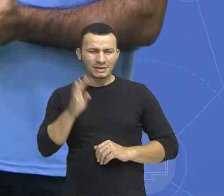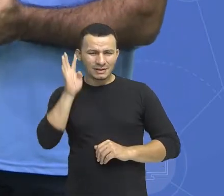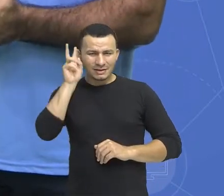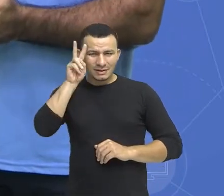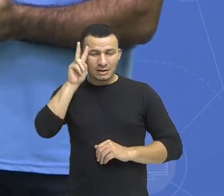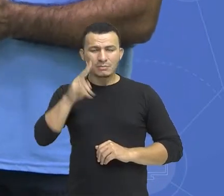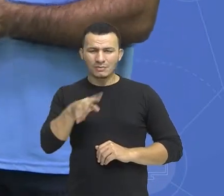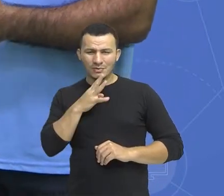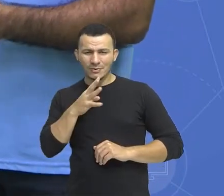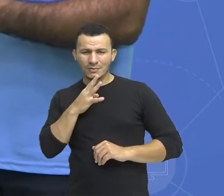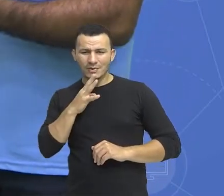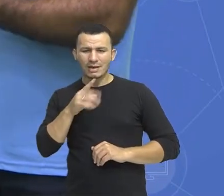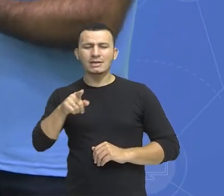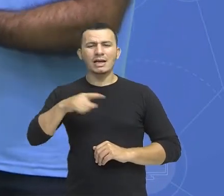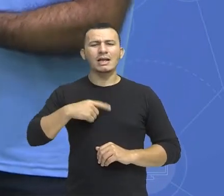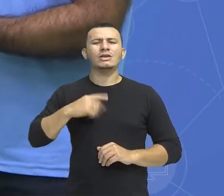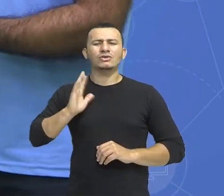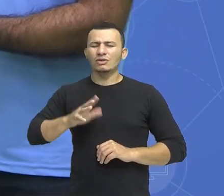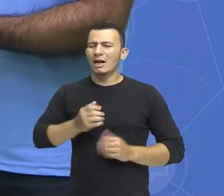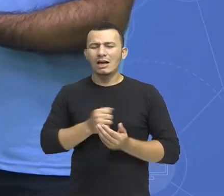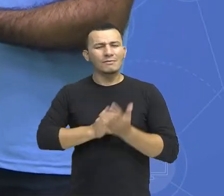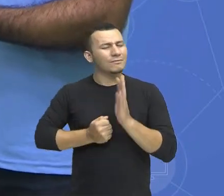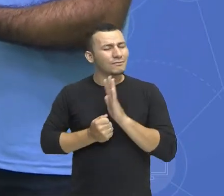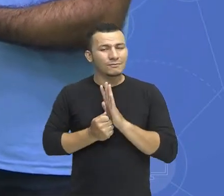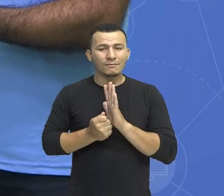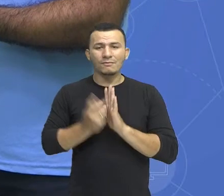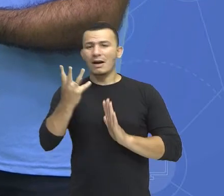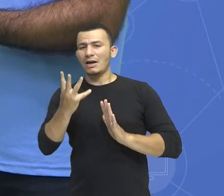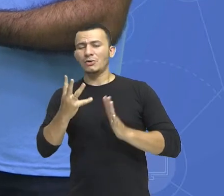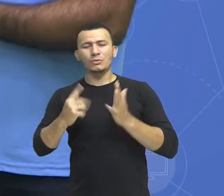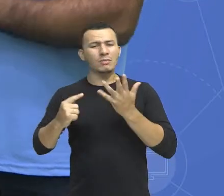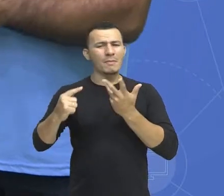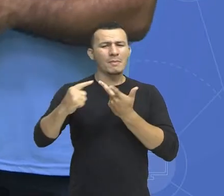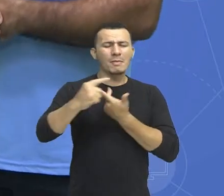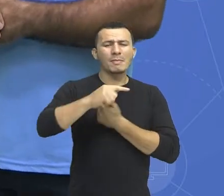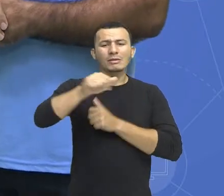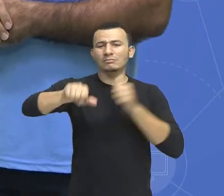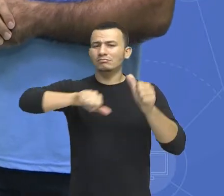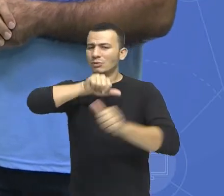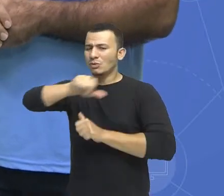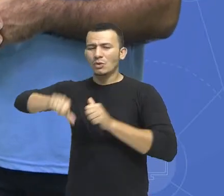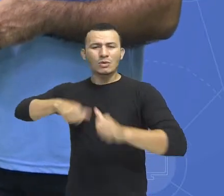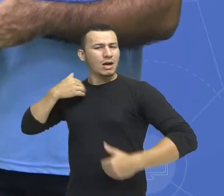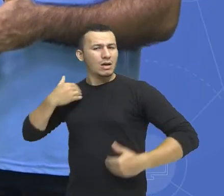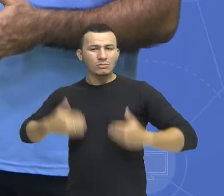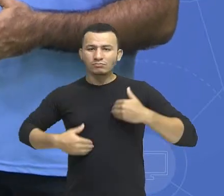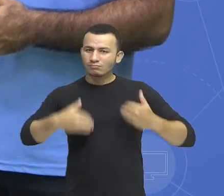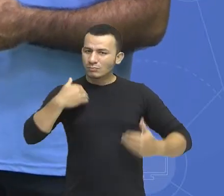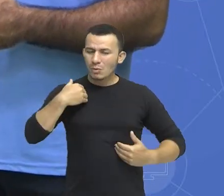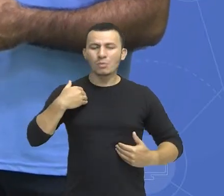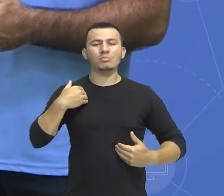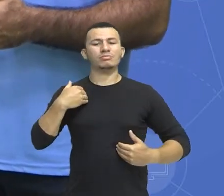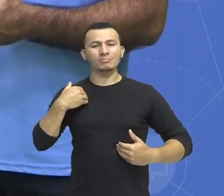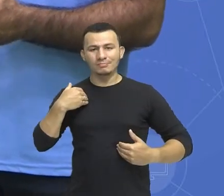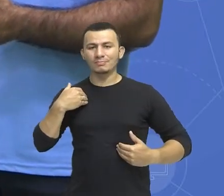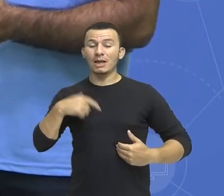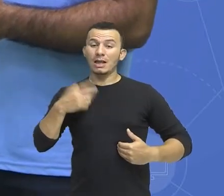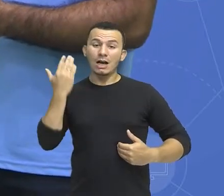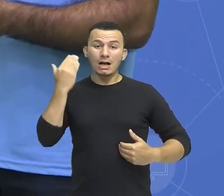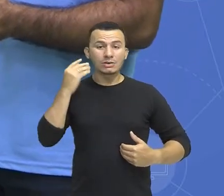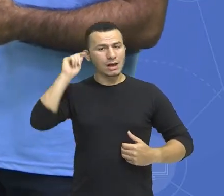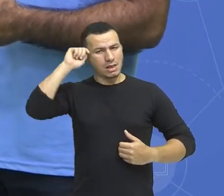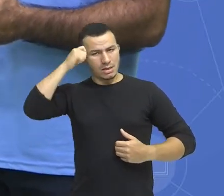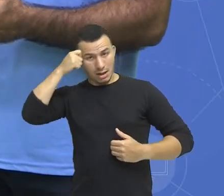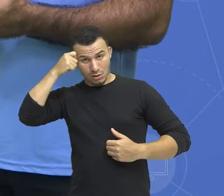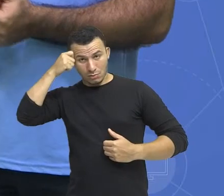procedimentos farmacológicos para poder chegar a modificar a cor do seu corpo. Ele era negro e